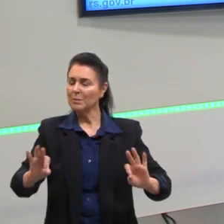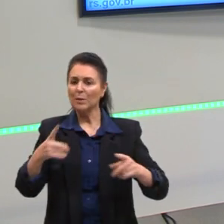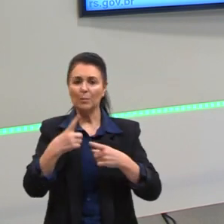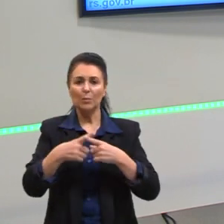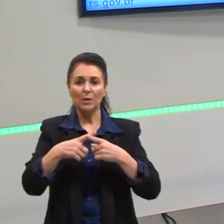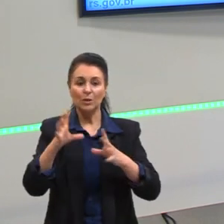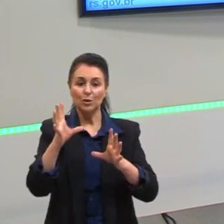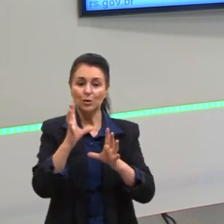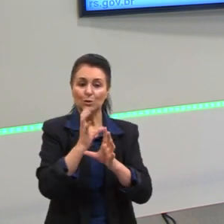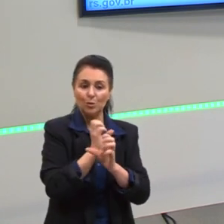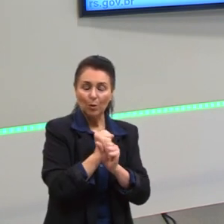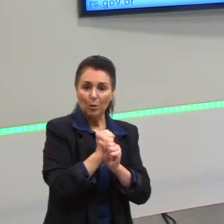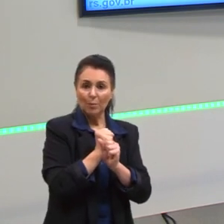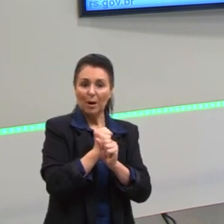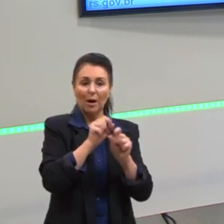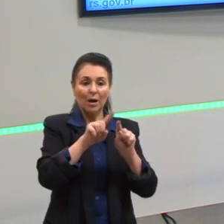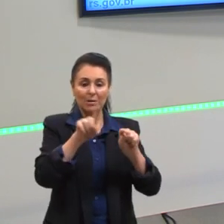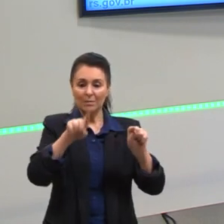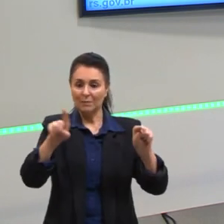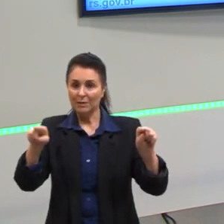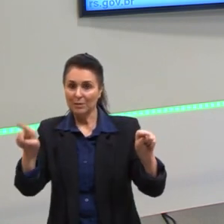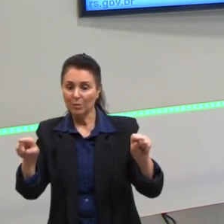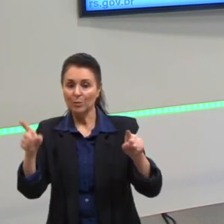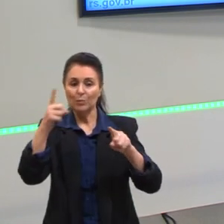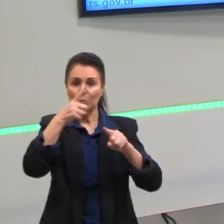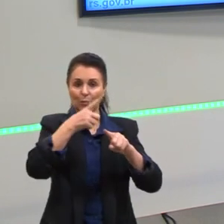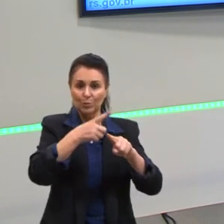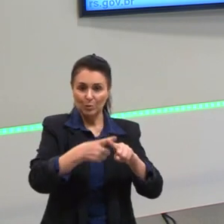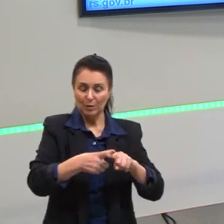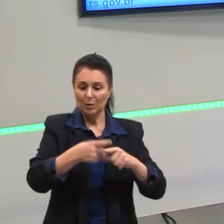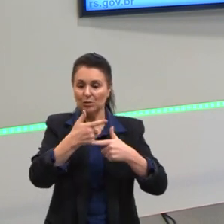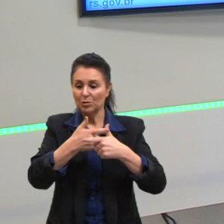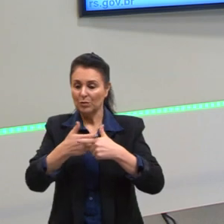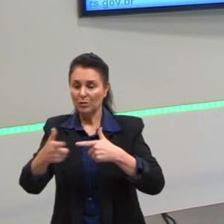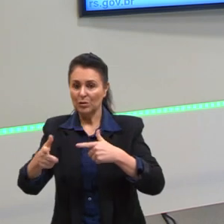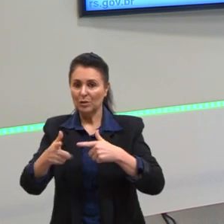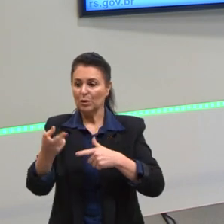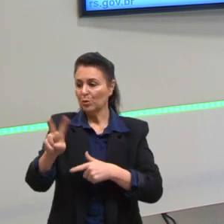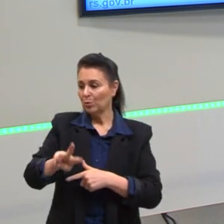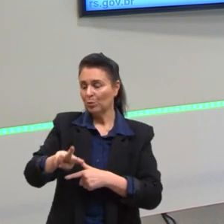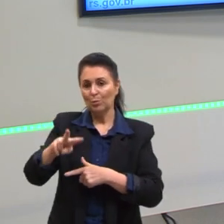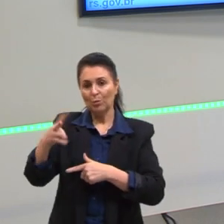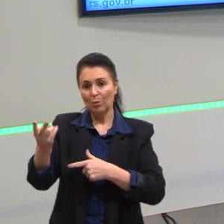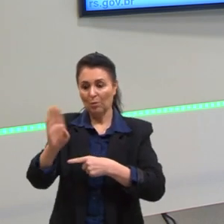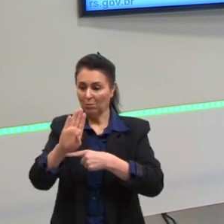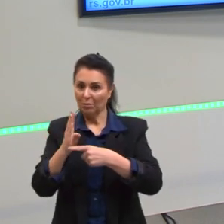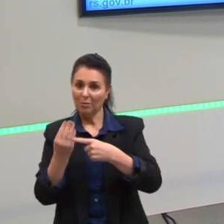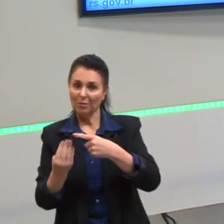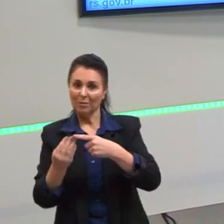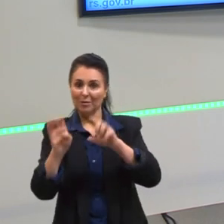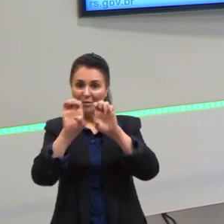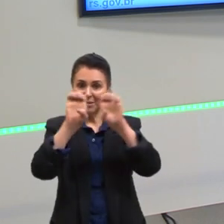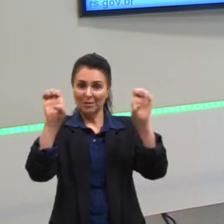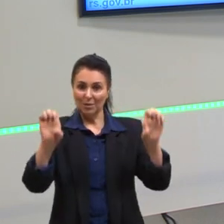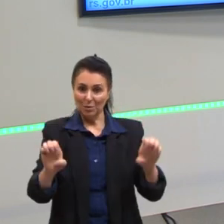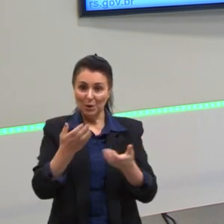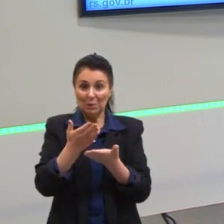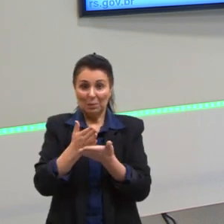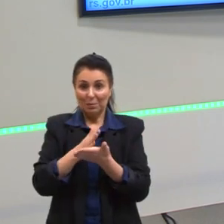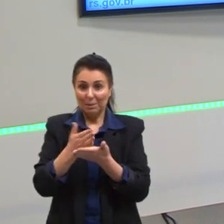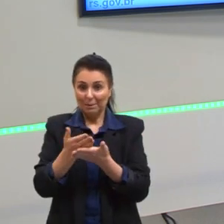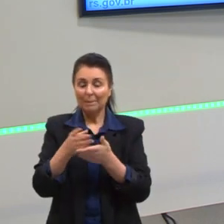porque a gente vai somar as variações erro multiplicar ou dividir e inverter termos nas equações intermediárias